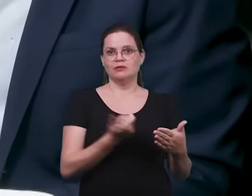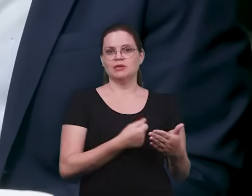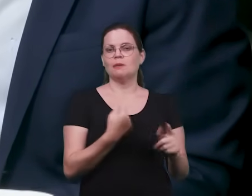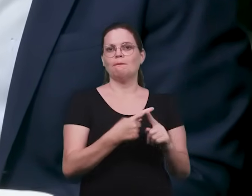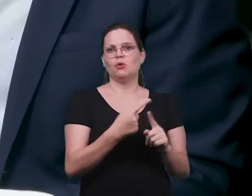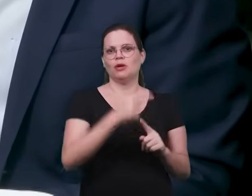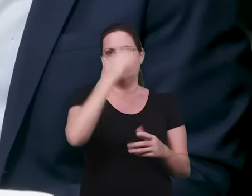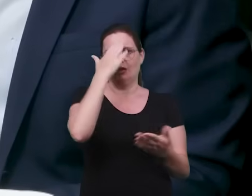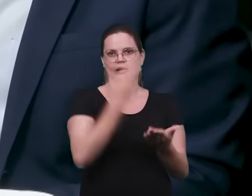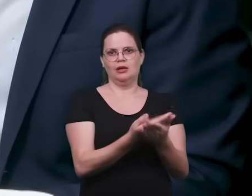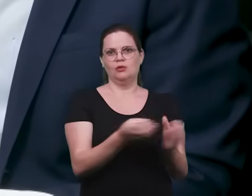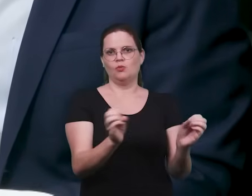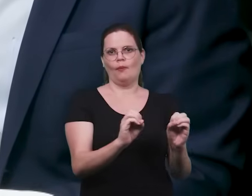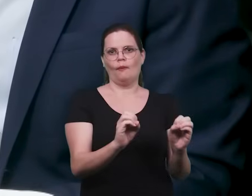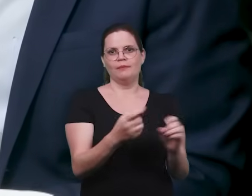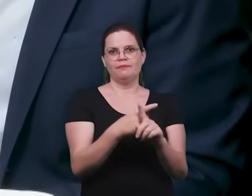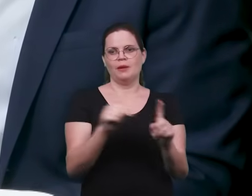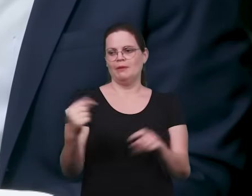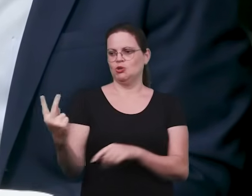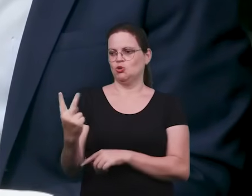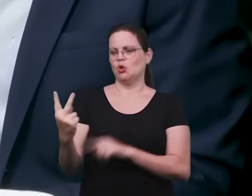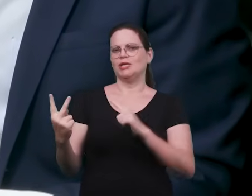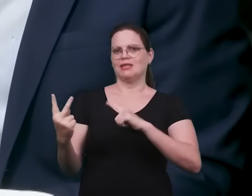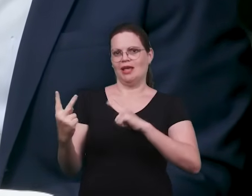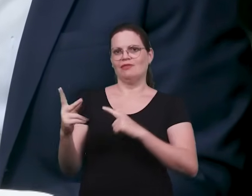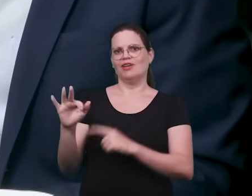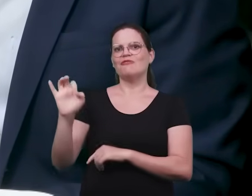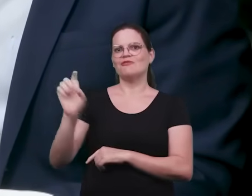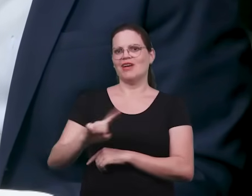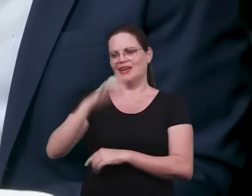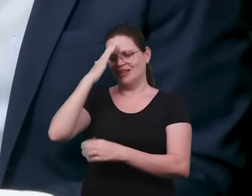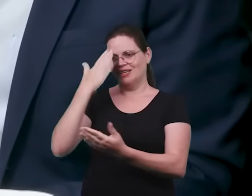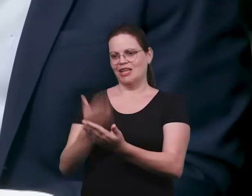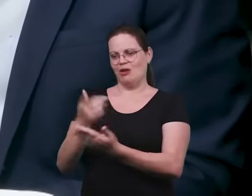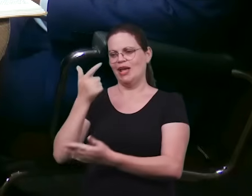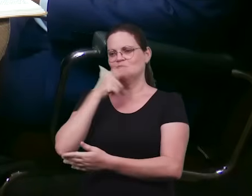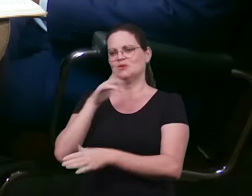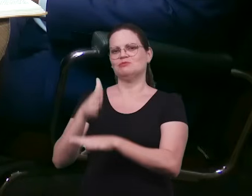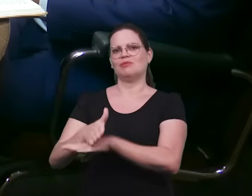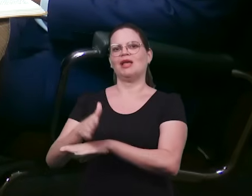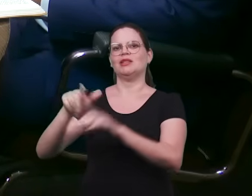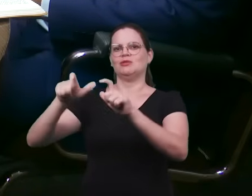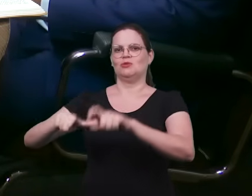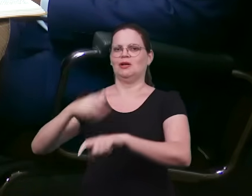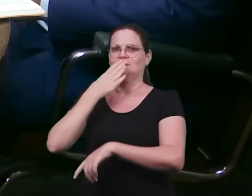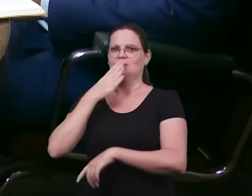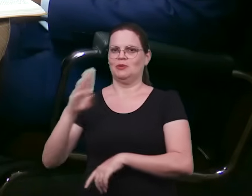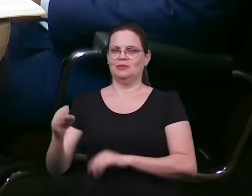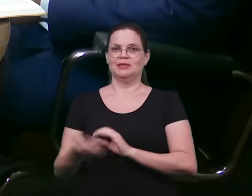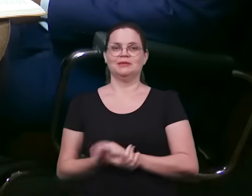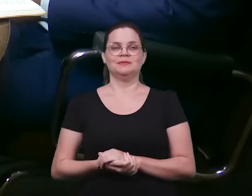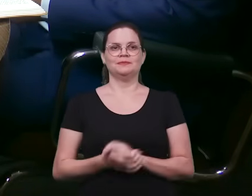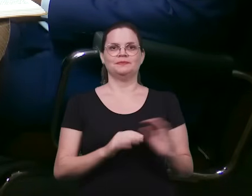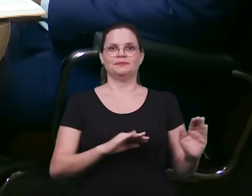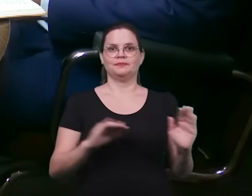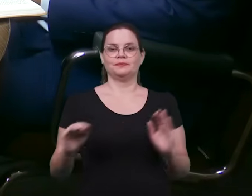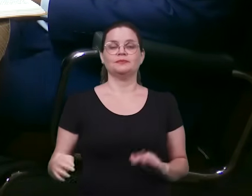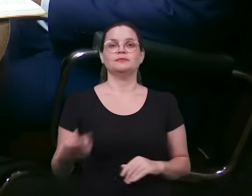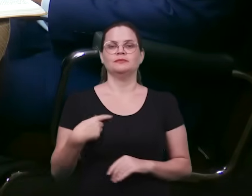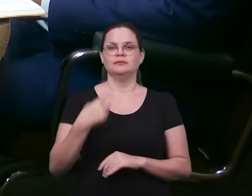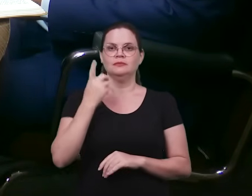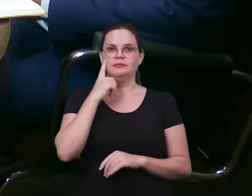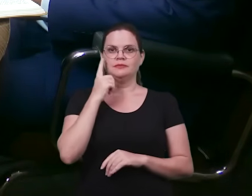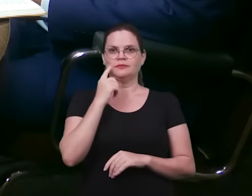dos dois foi a fé. Interessante, né, pastor Diniz e pastor Fernando? Porque no Antigo